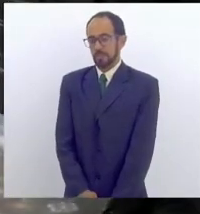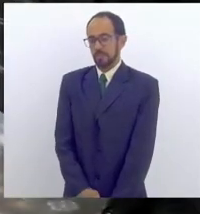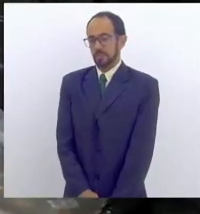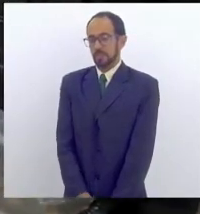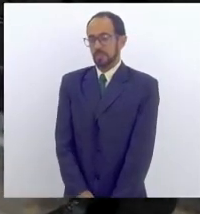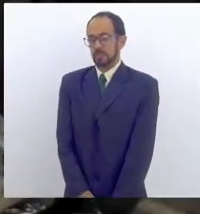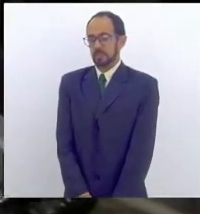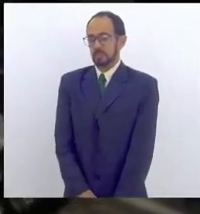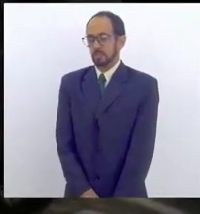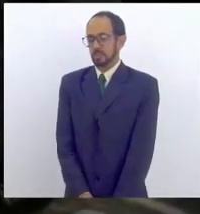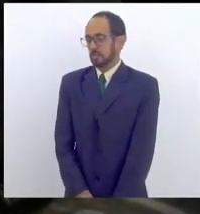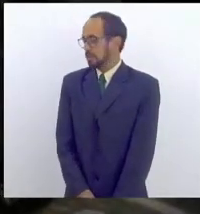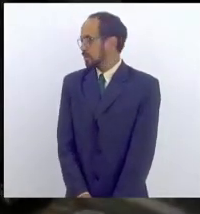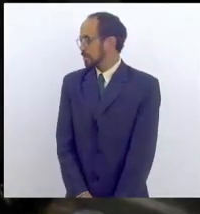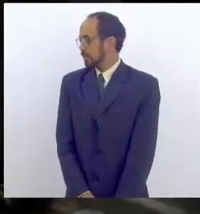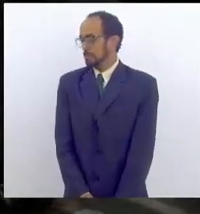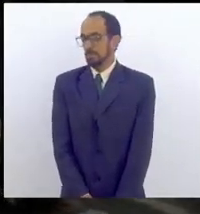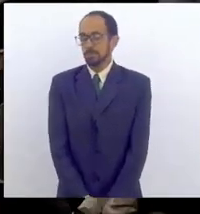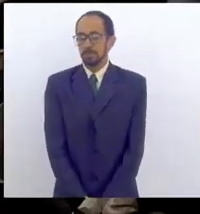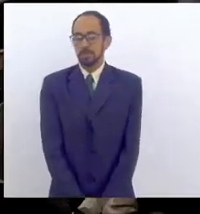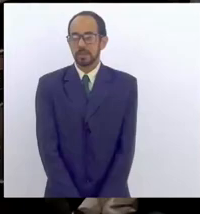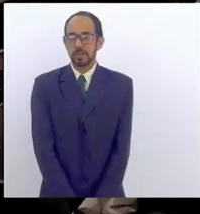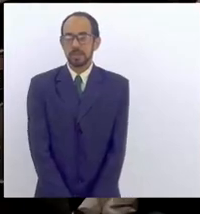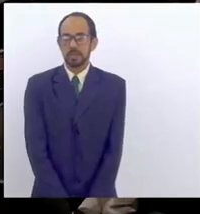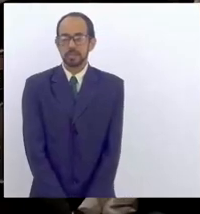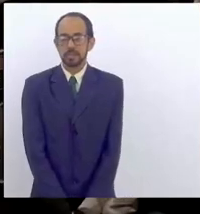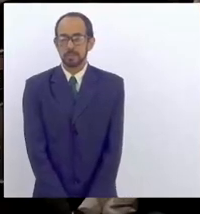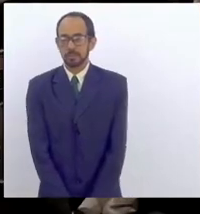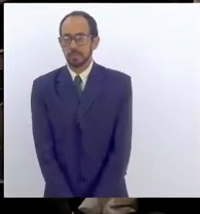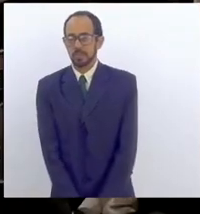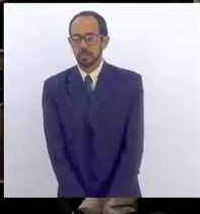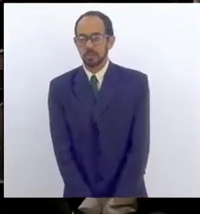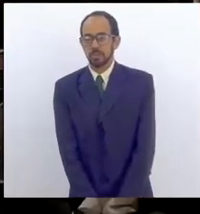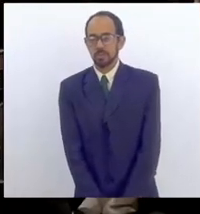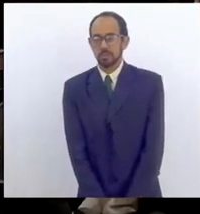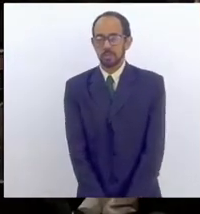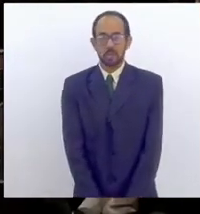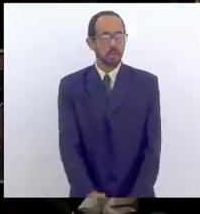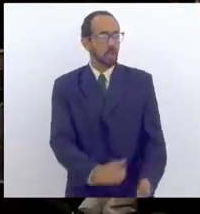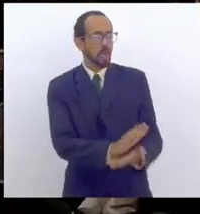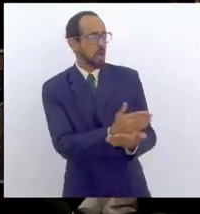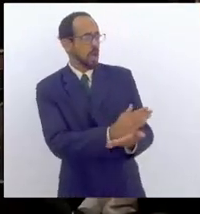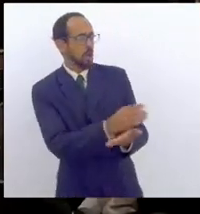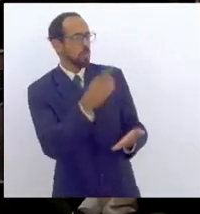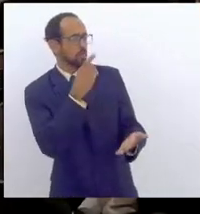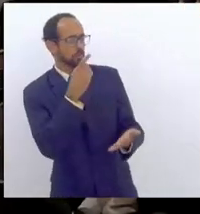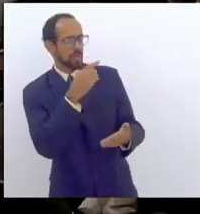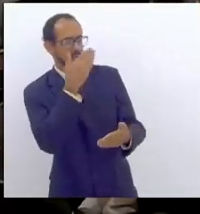Algum deputado ou deputada esqueceu um celular aqui? Na cabine, André Correia.